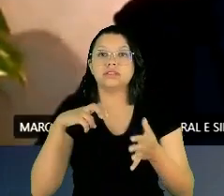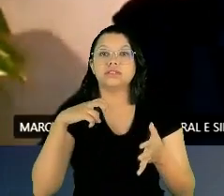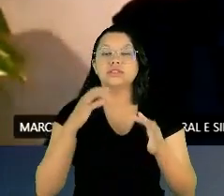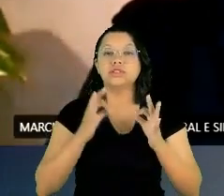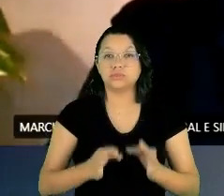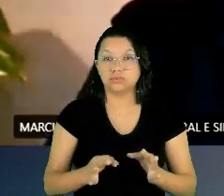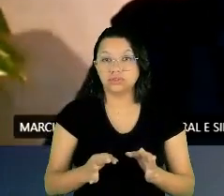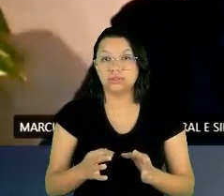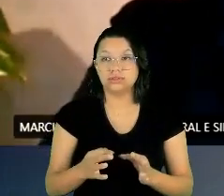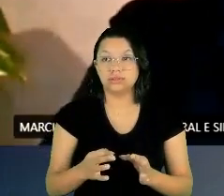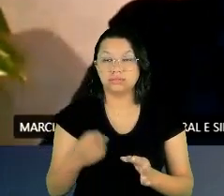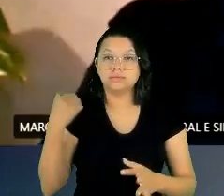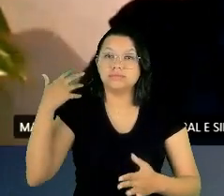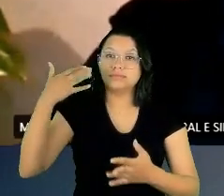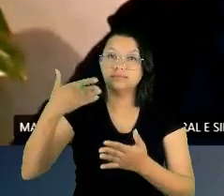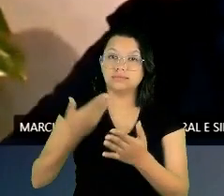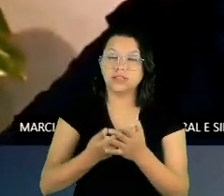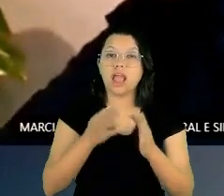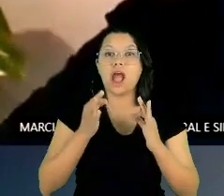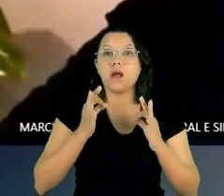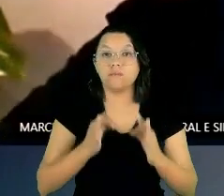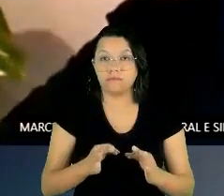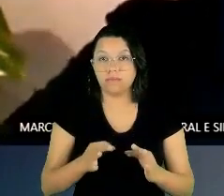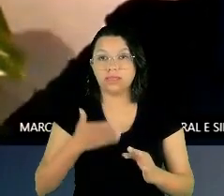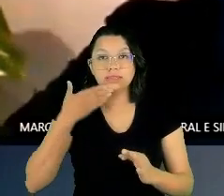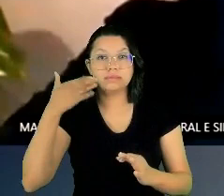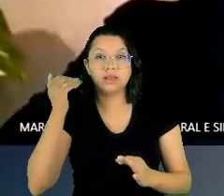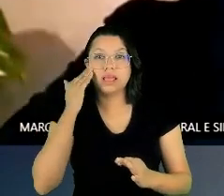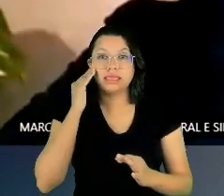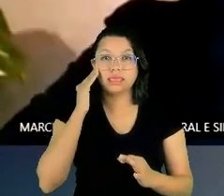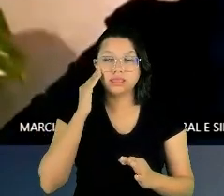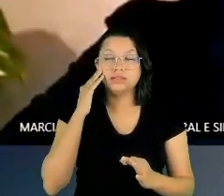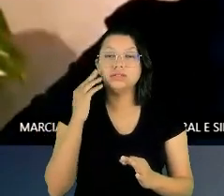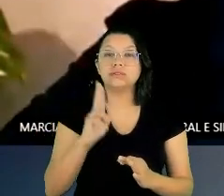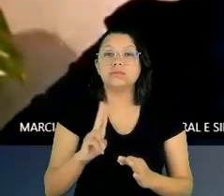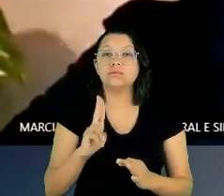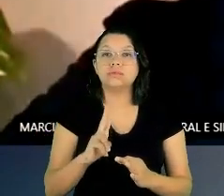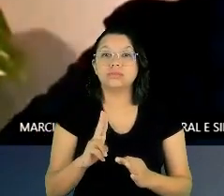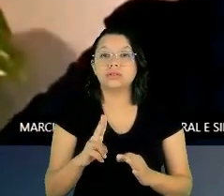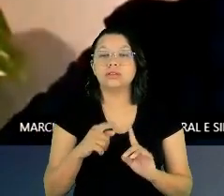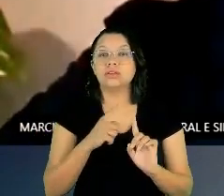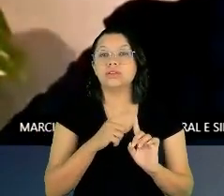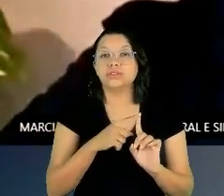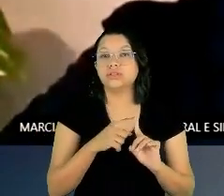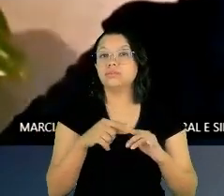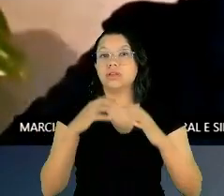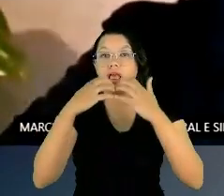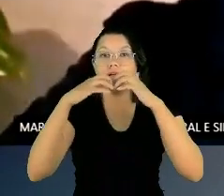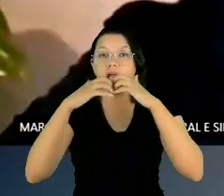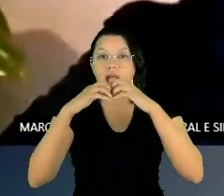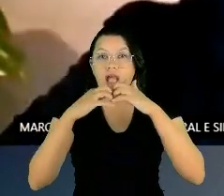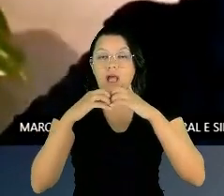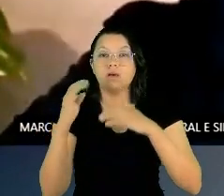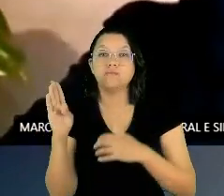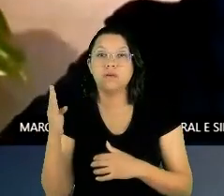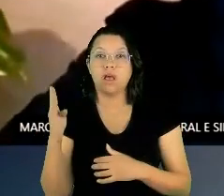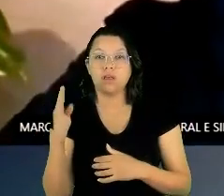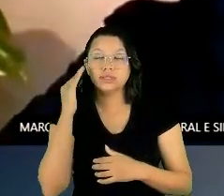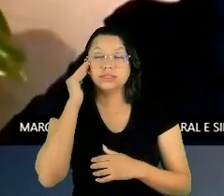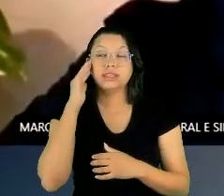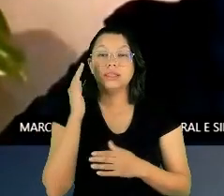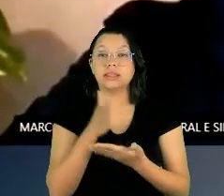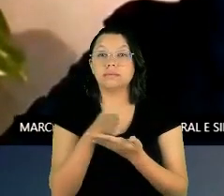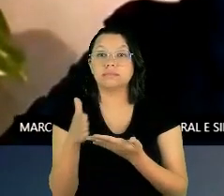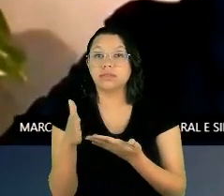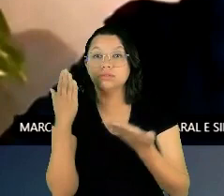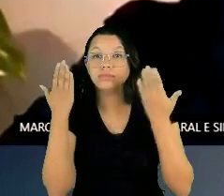de justiça, vêm sendo confirmados, mas melhor compreendidos pelos modelos neurobiológicos aí. Então, entendendo a